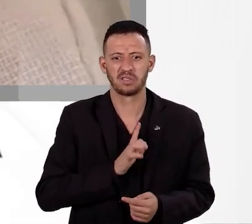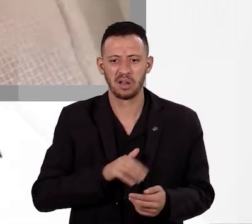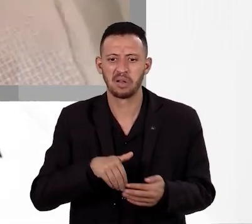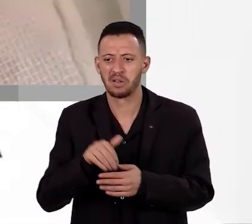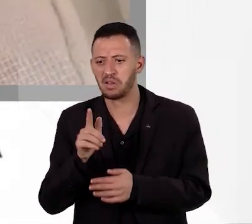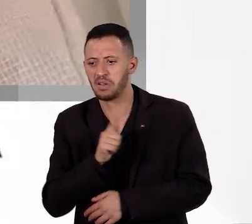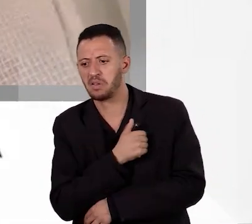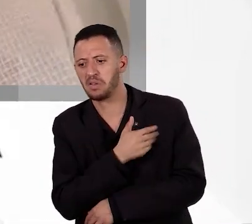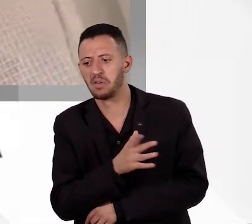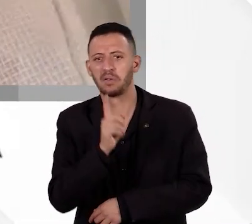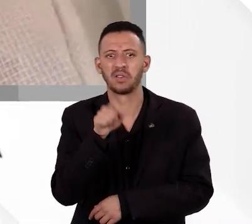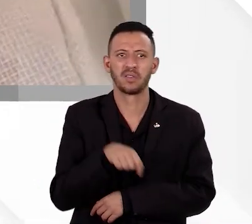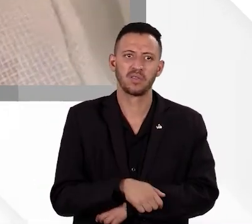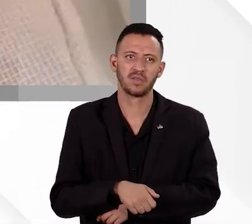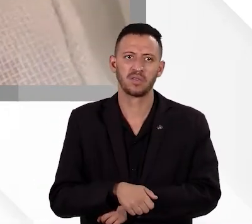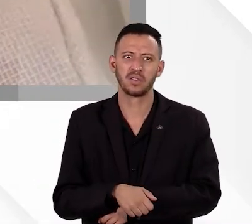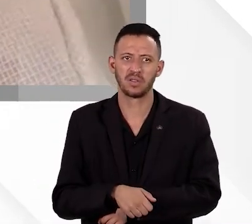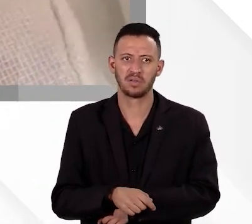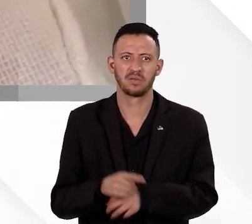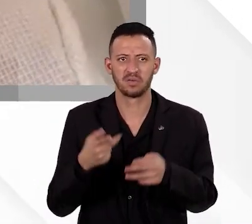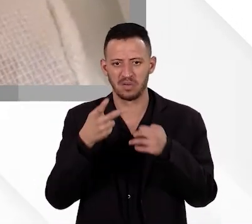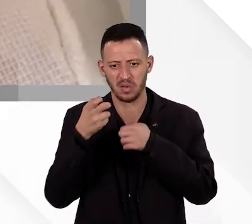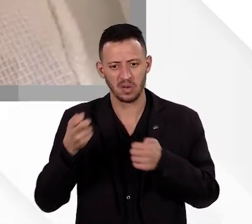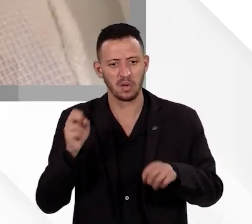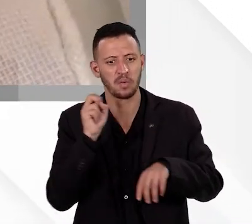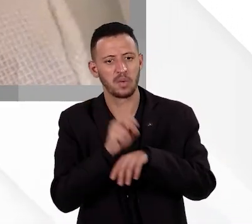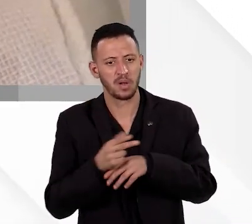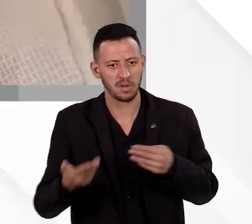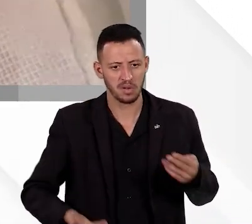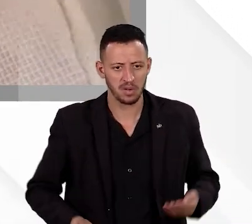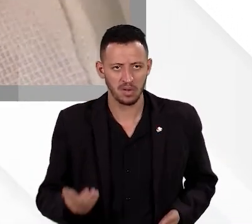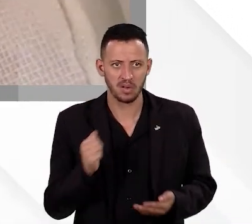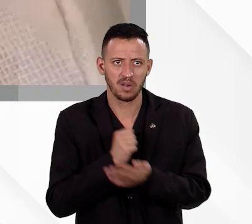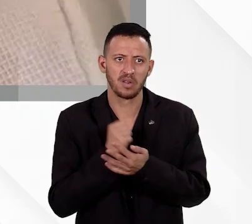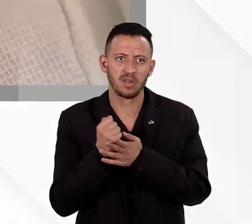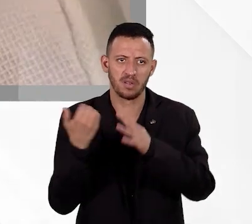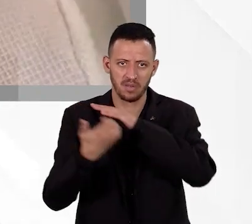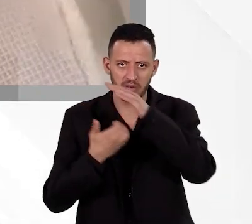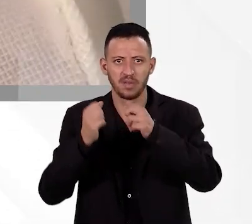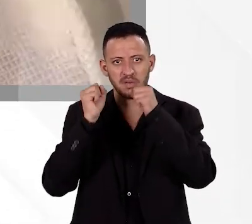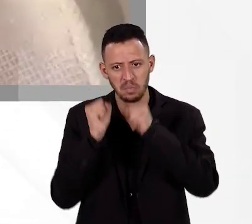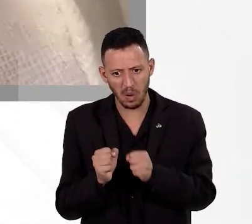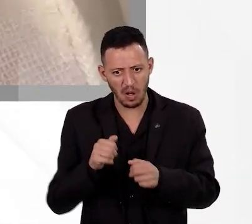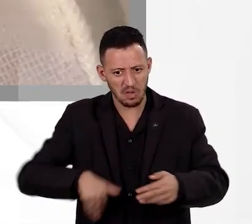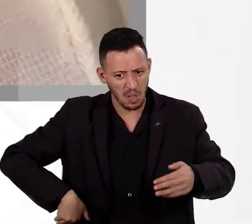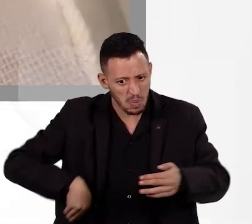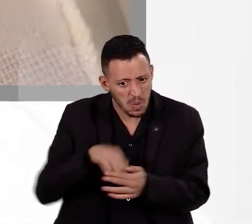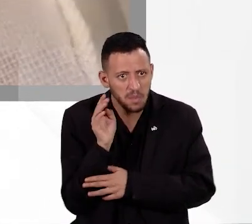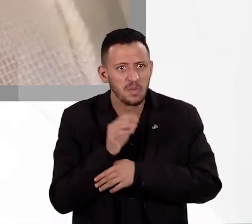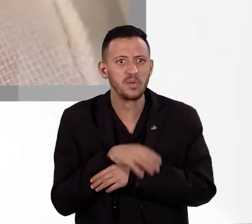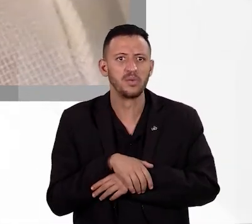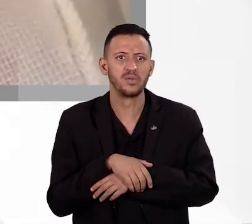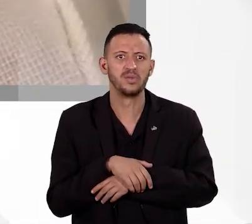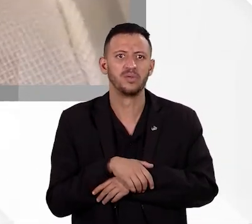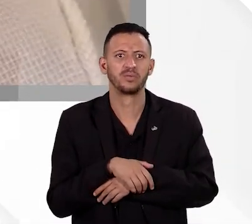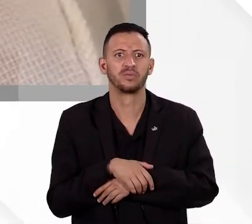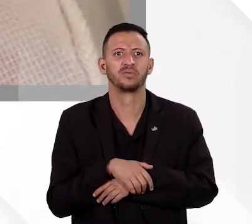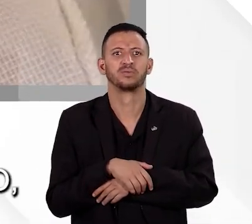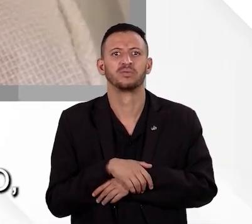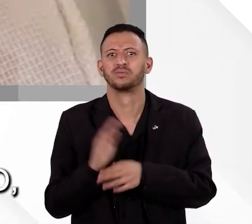demonstrando que a dispensa foi discriminatória, né? Apesar de o empregador, a empresa, poder demitir